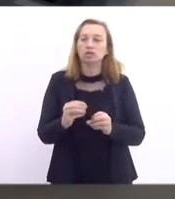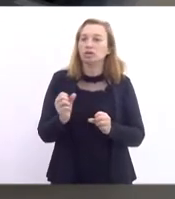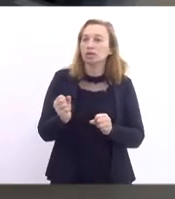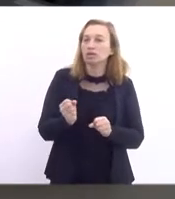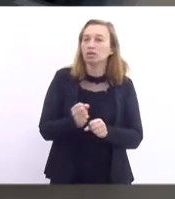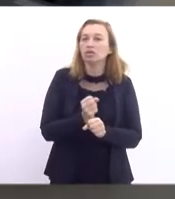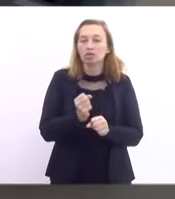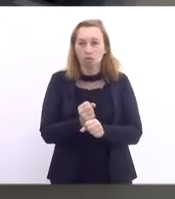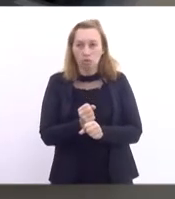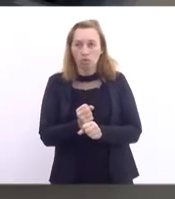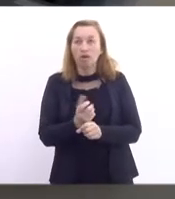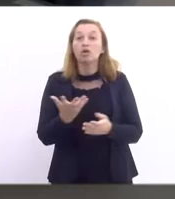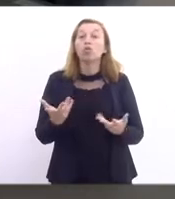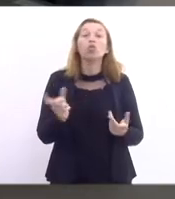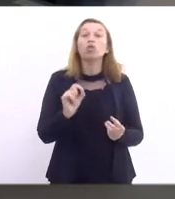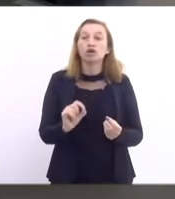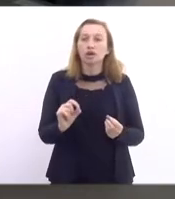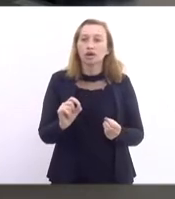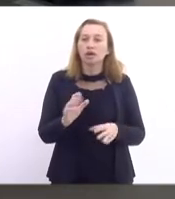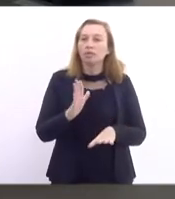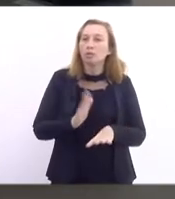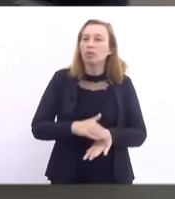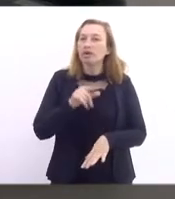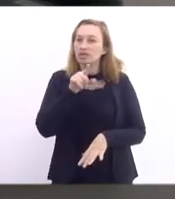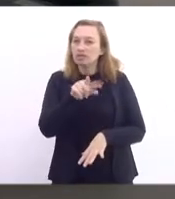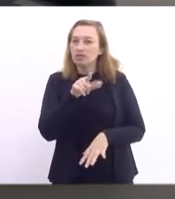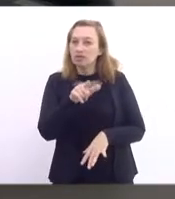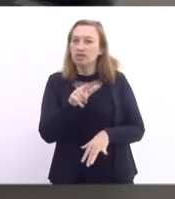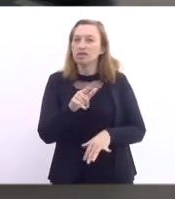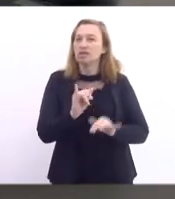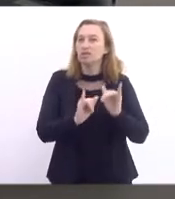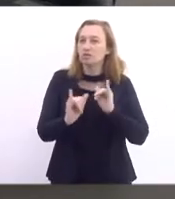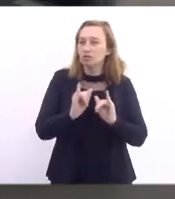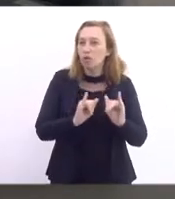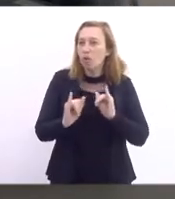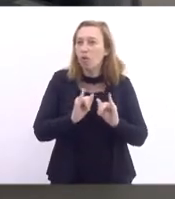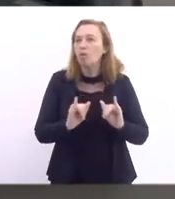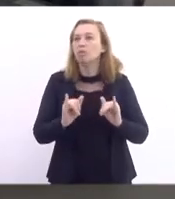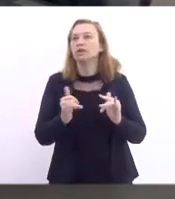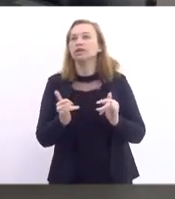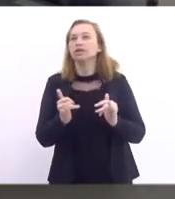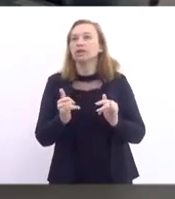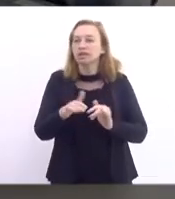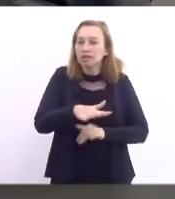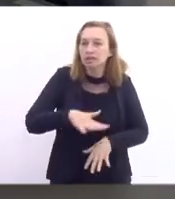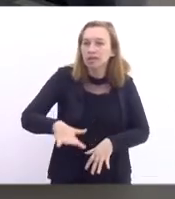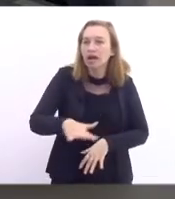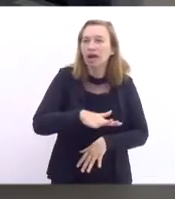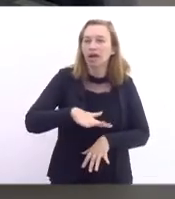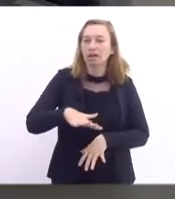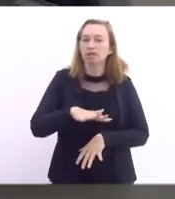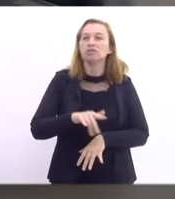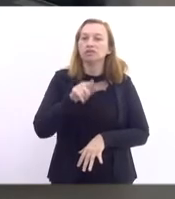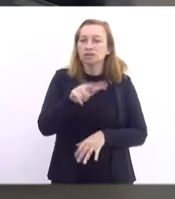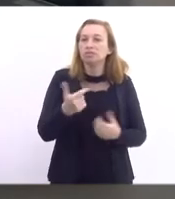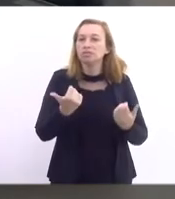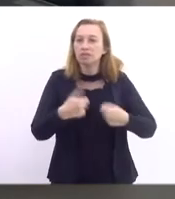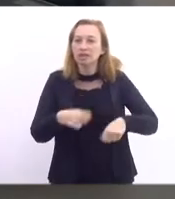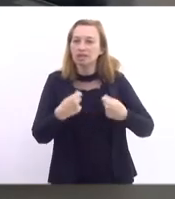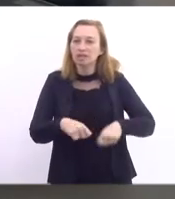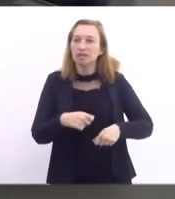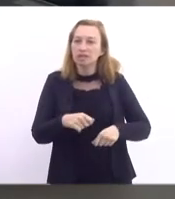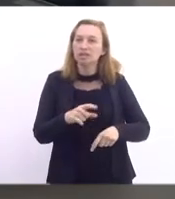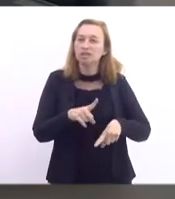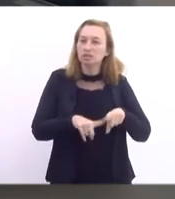obra ou seja são Por mais que você informatize essas áreas é você precisa de